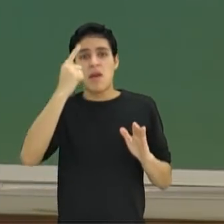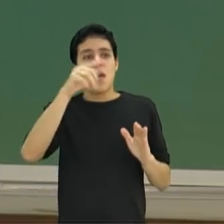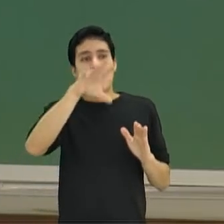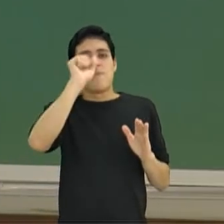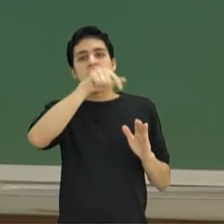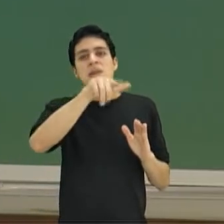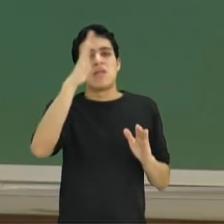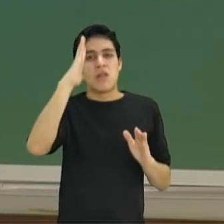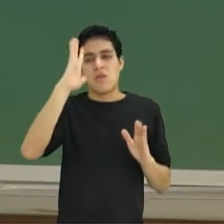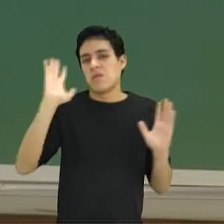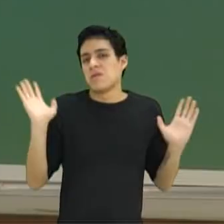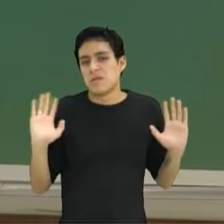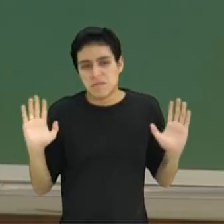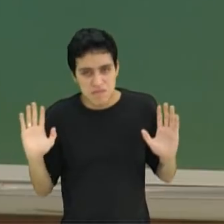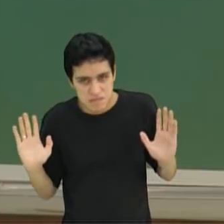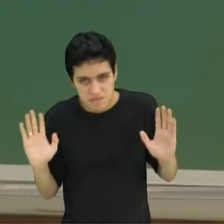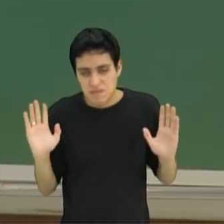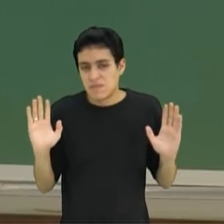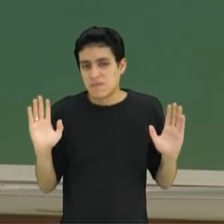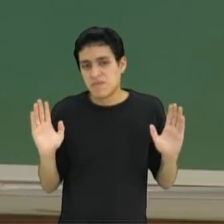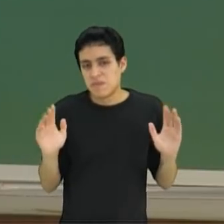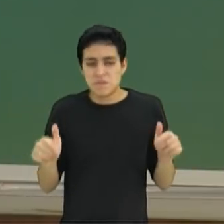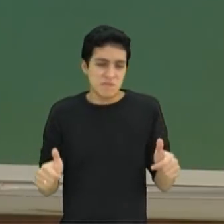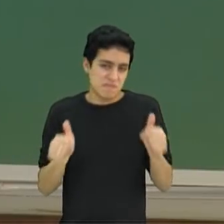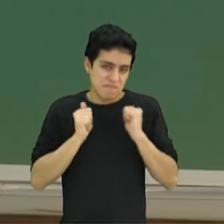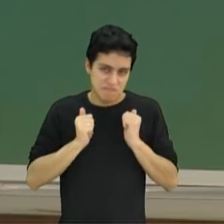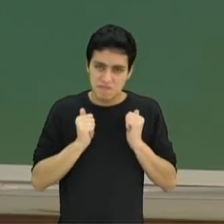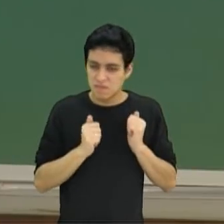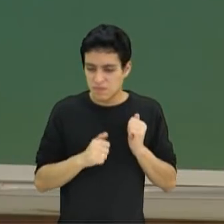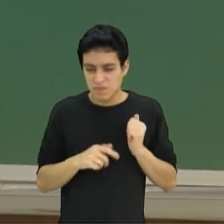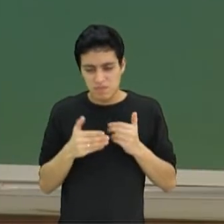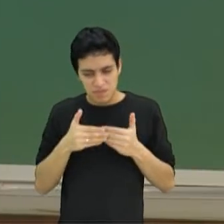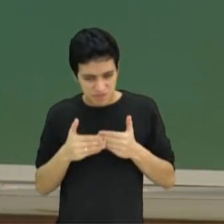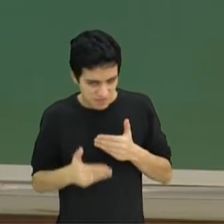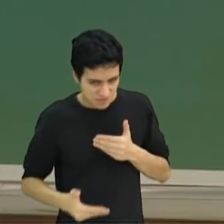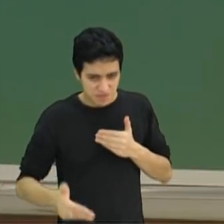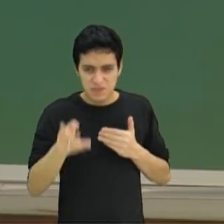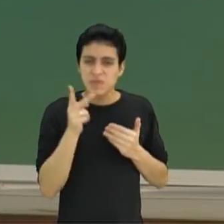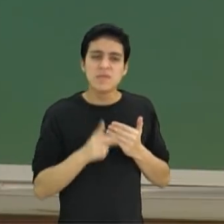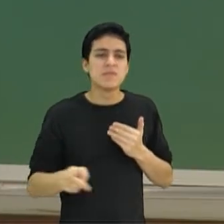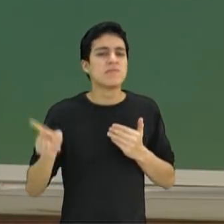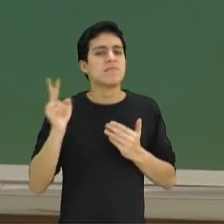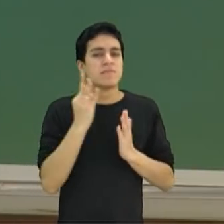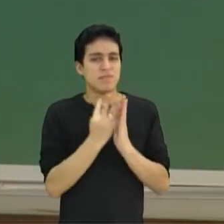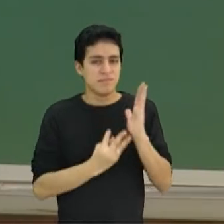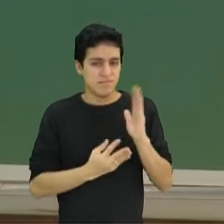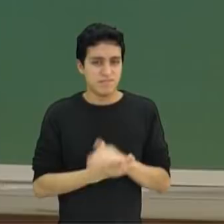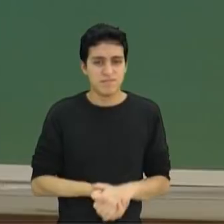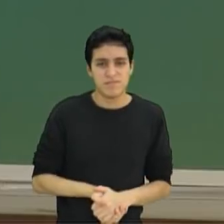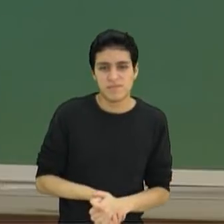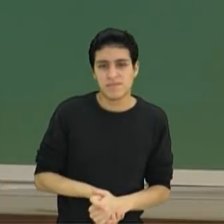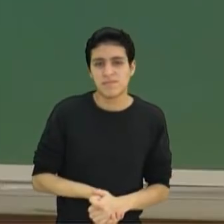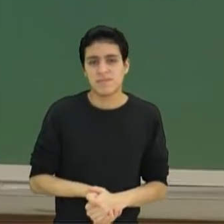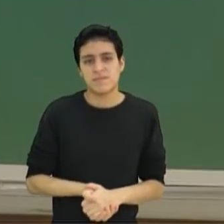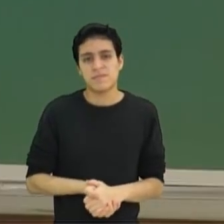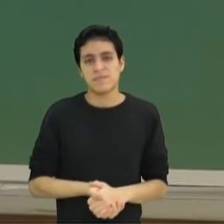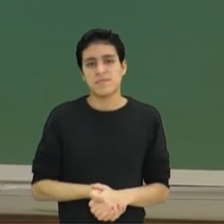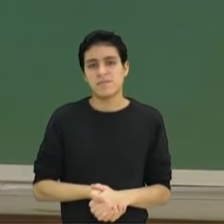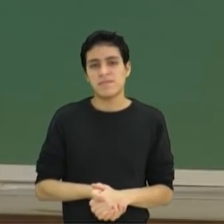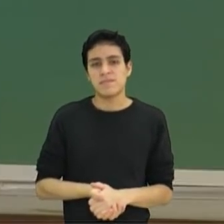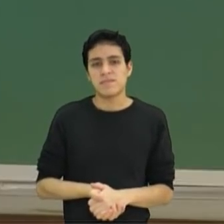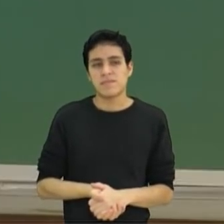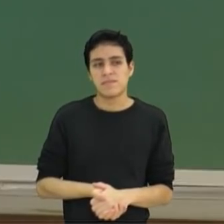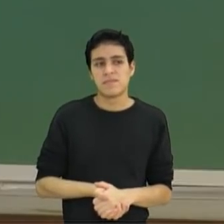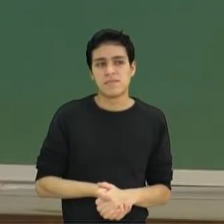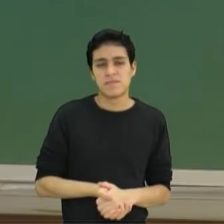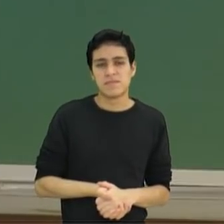do ensaio, não é o tema do ensaio, ela não aborda, ela fala, vamos prosseguir, vamos continuar com o assunto, né? É o